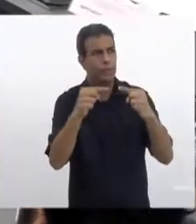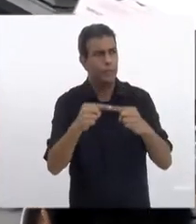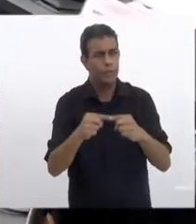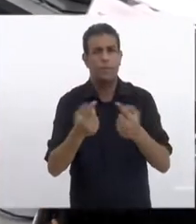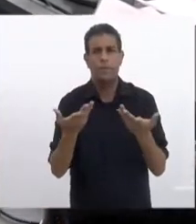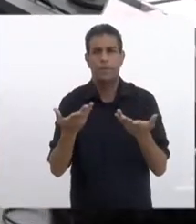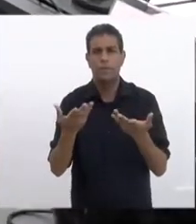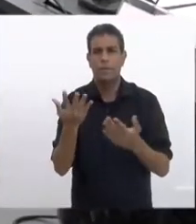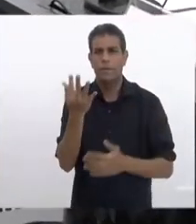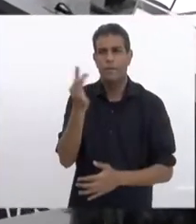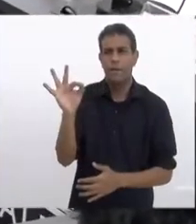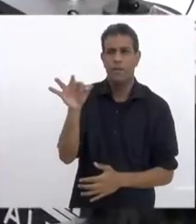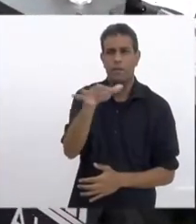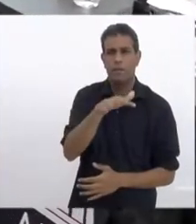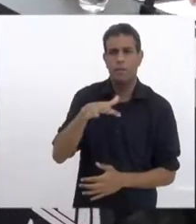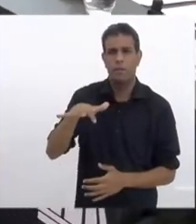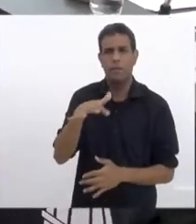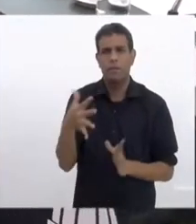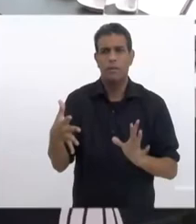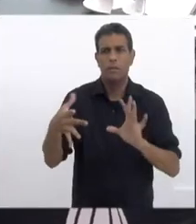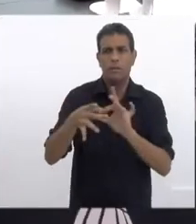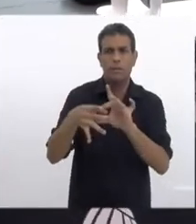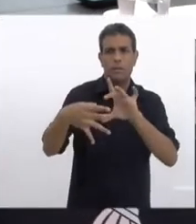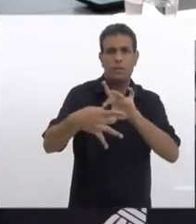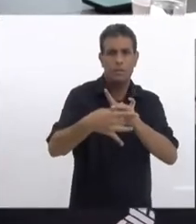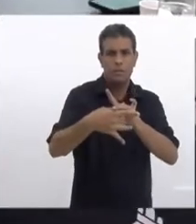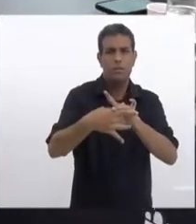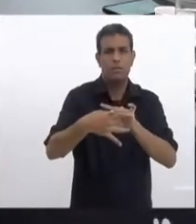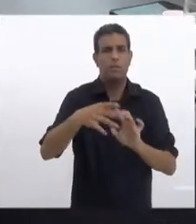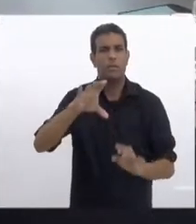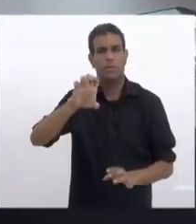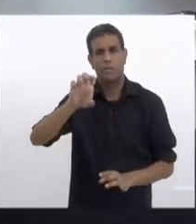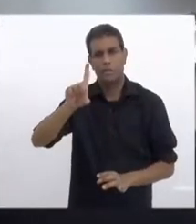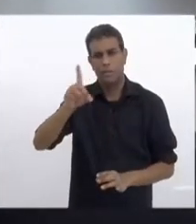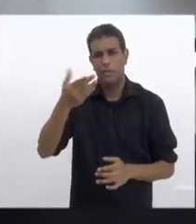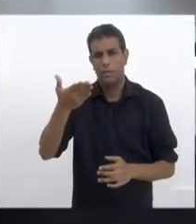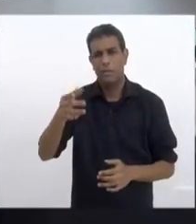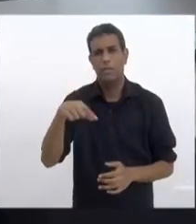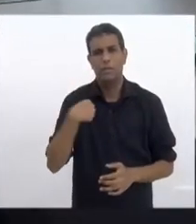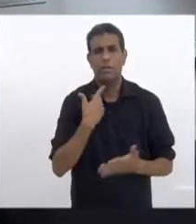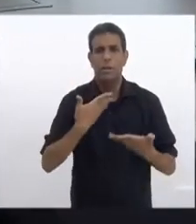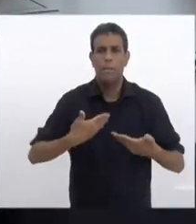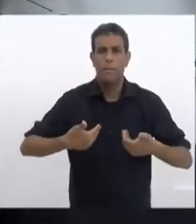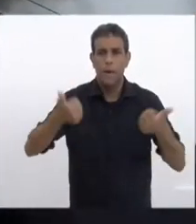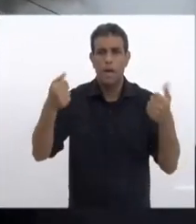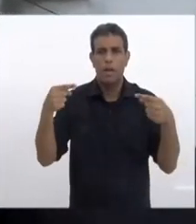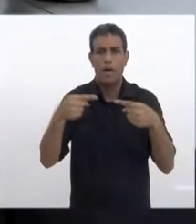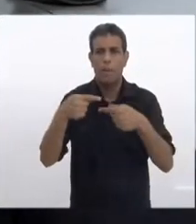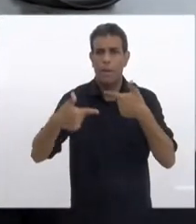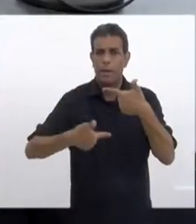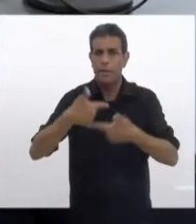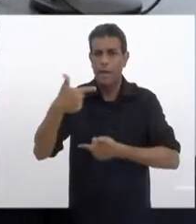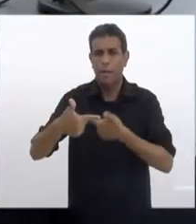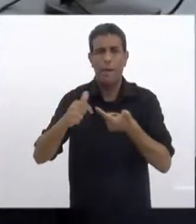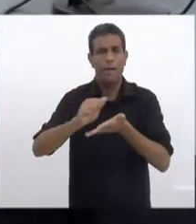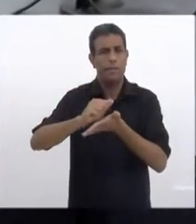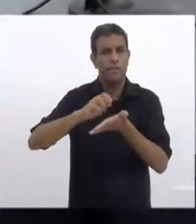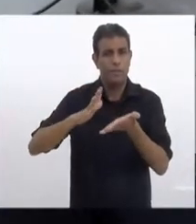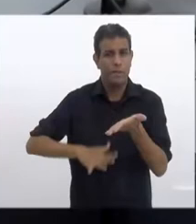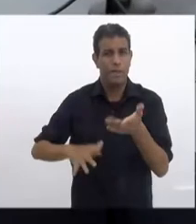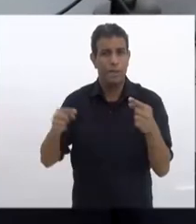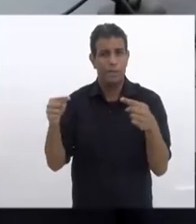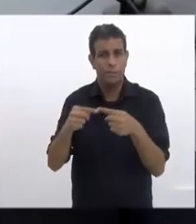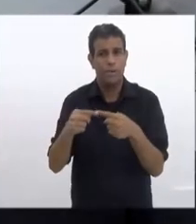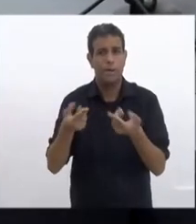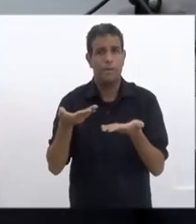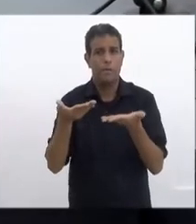uma federação que se uniu, né, à CT, para melhorar os trabalhos das nossas atividades, né, junto ao